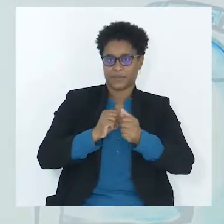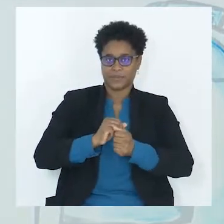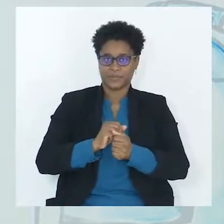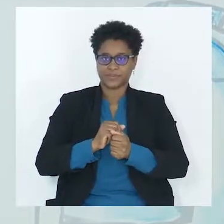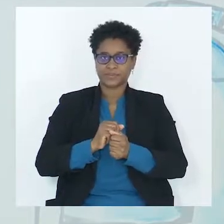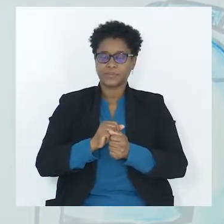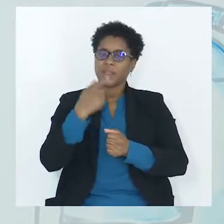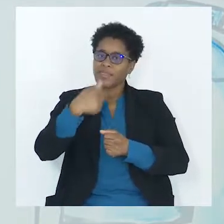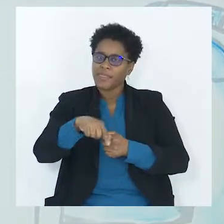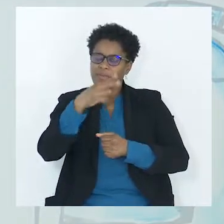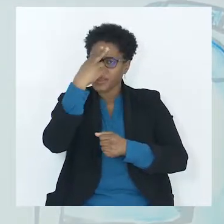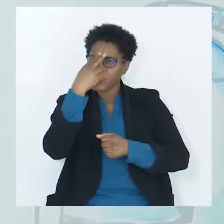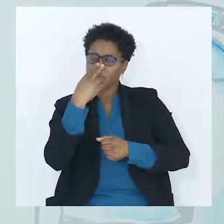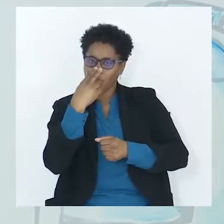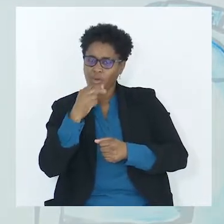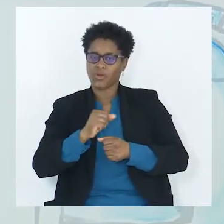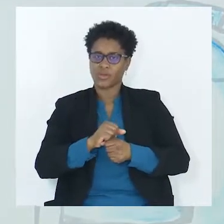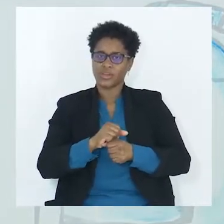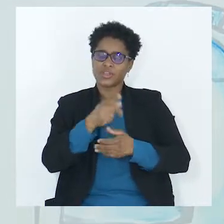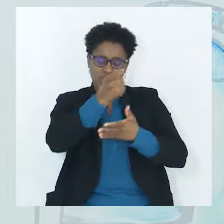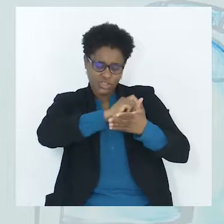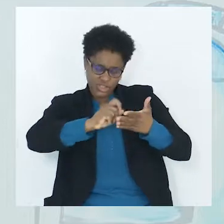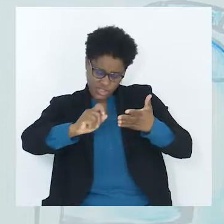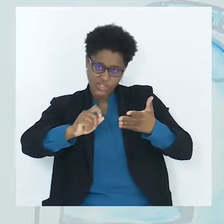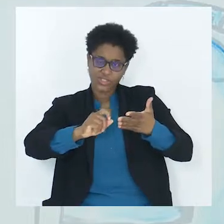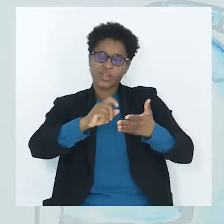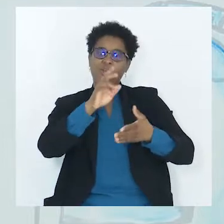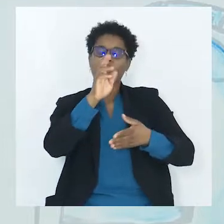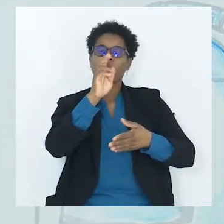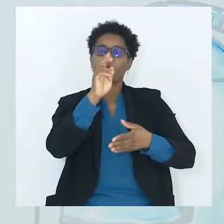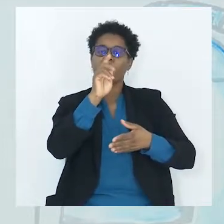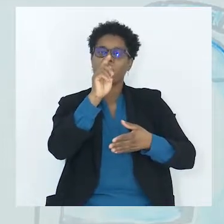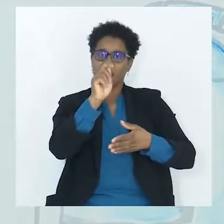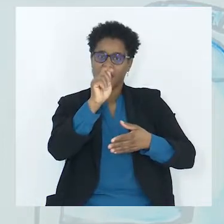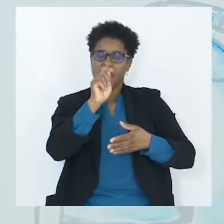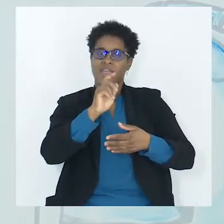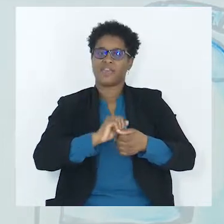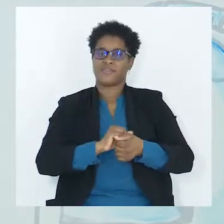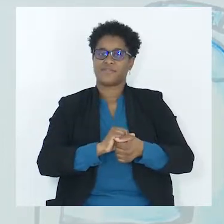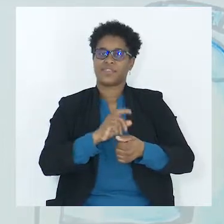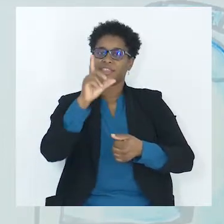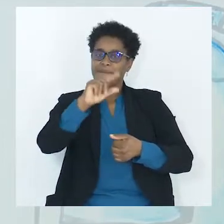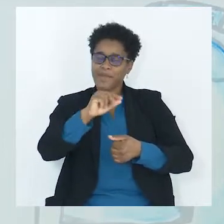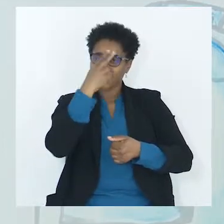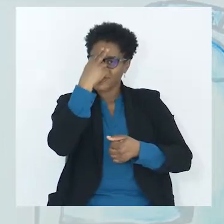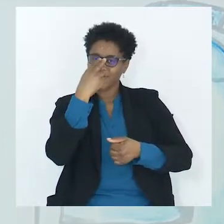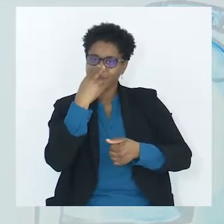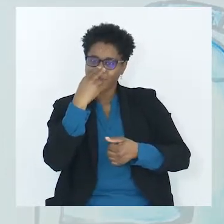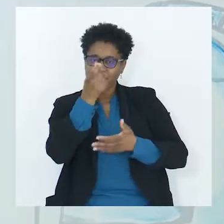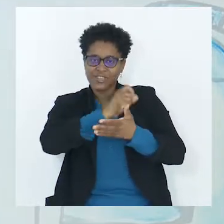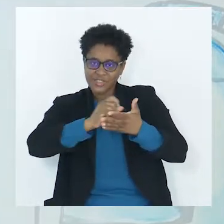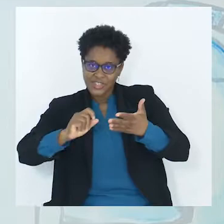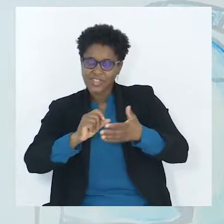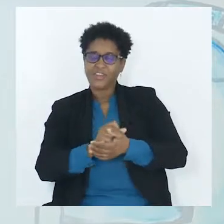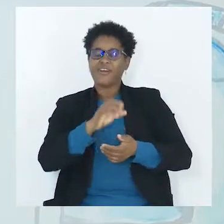Por exemplo, temos a história escrita com E e a